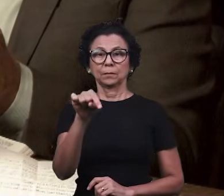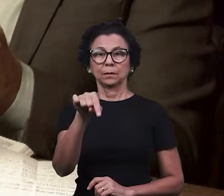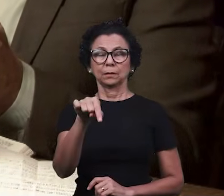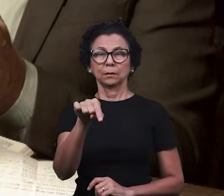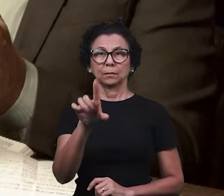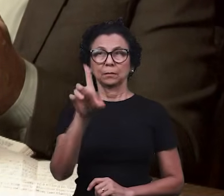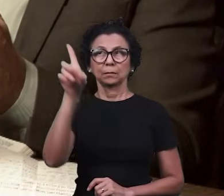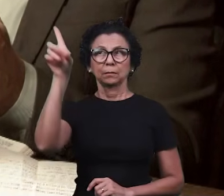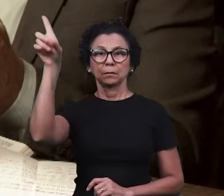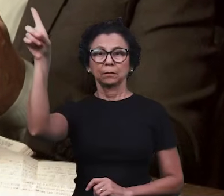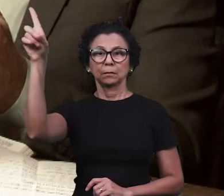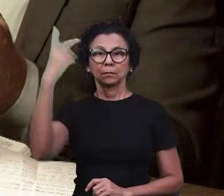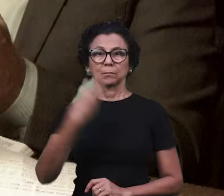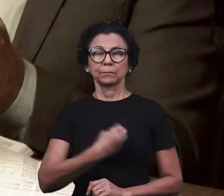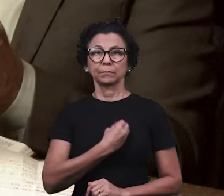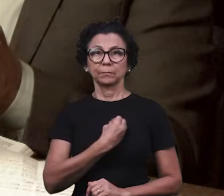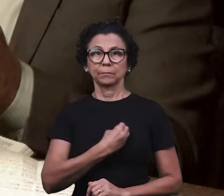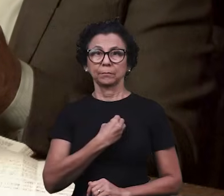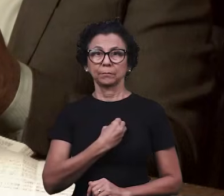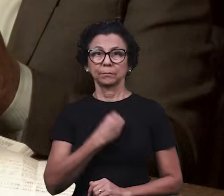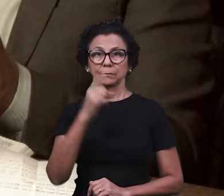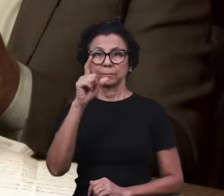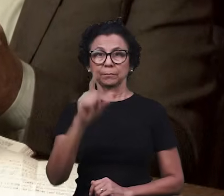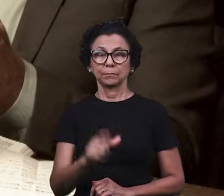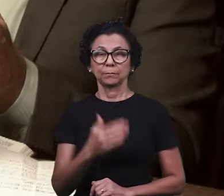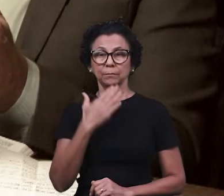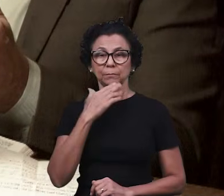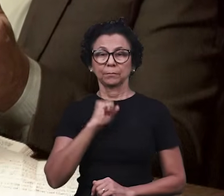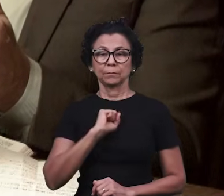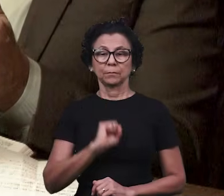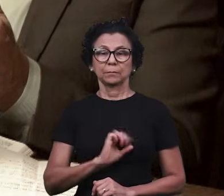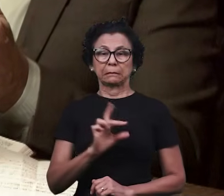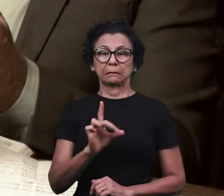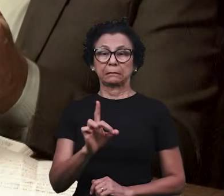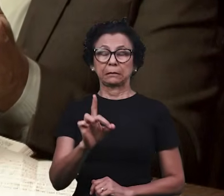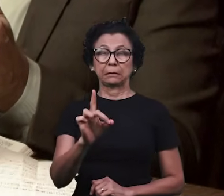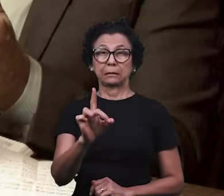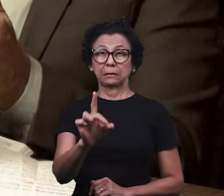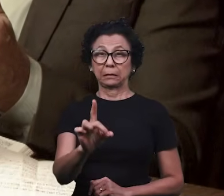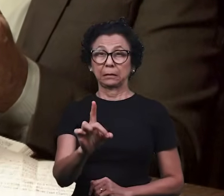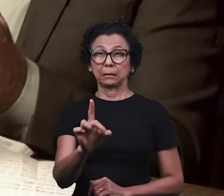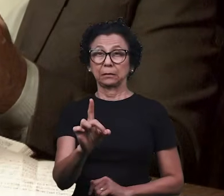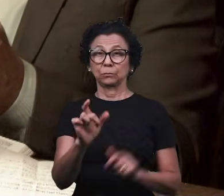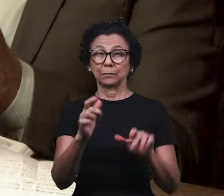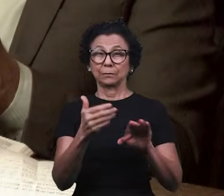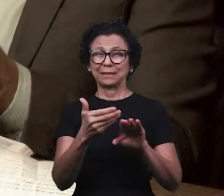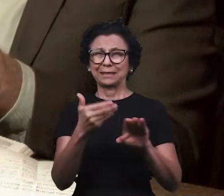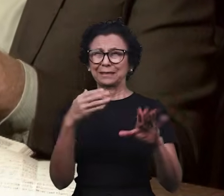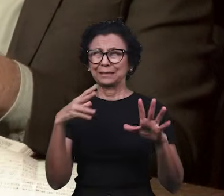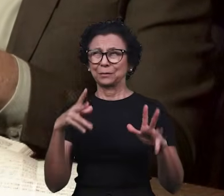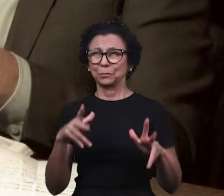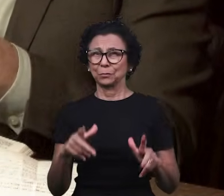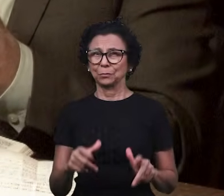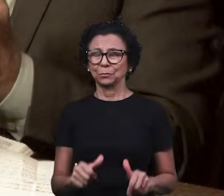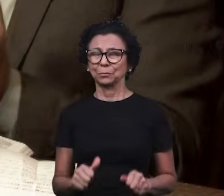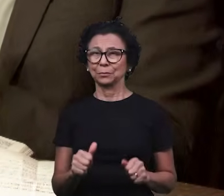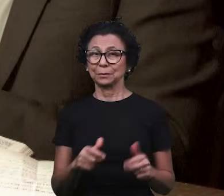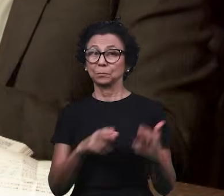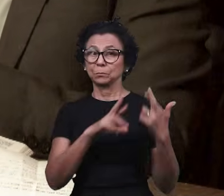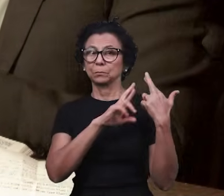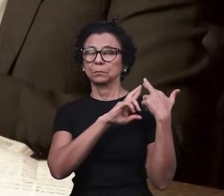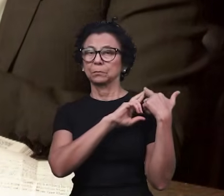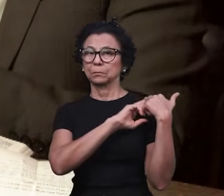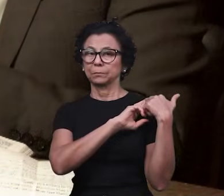iria ministrar no lugar santo e no santo do santo, a responsabilidade dele, e que